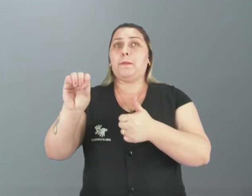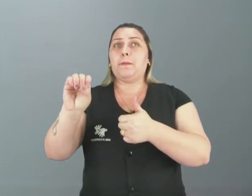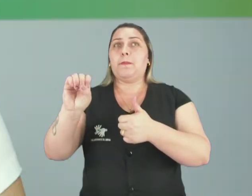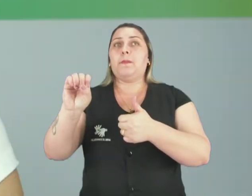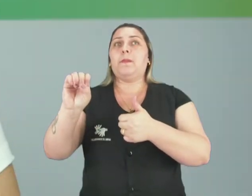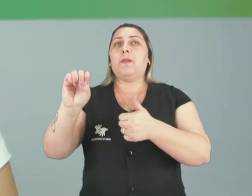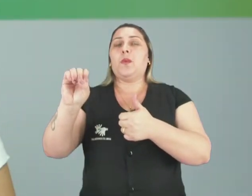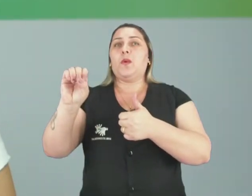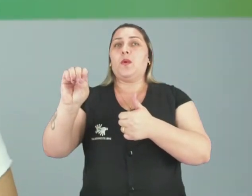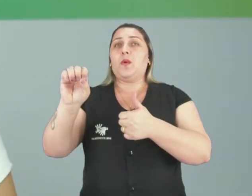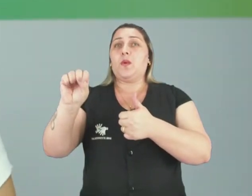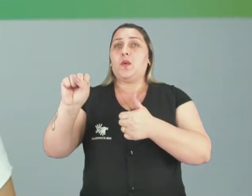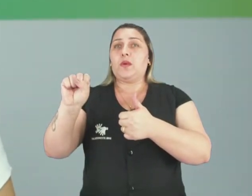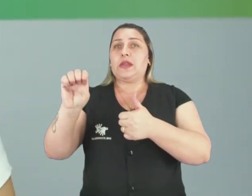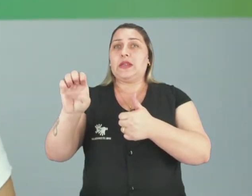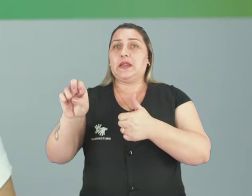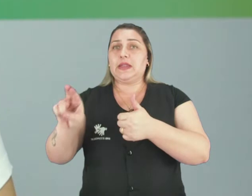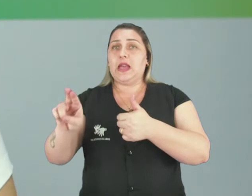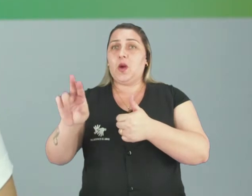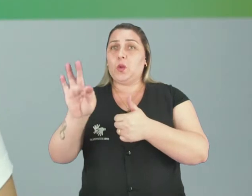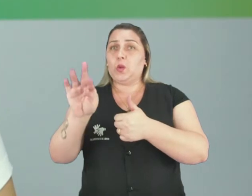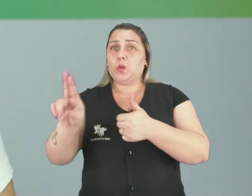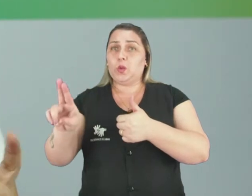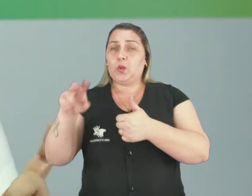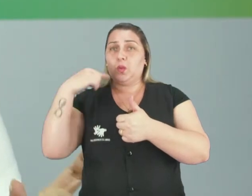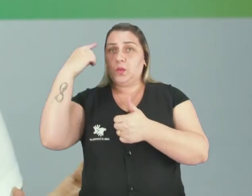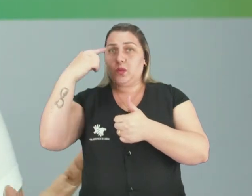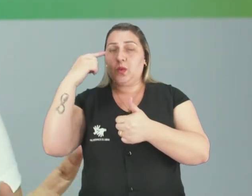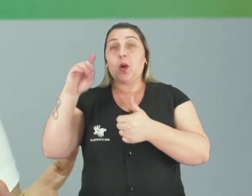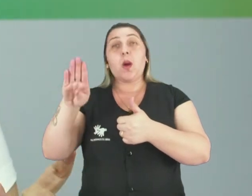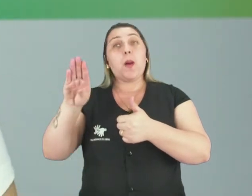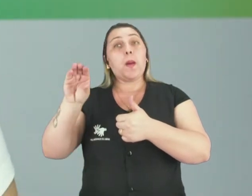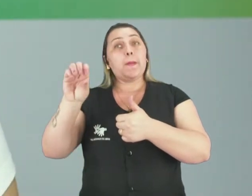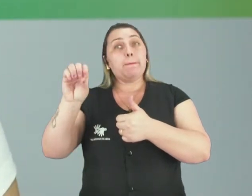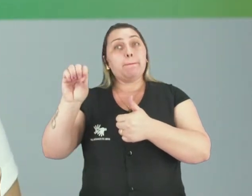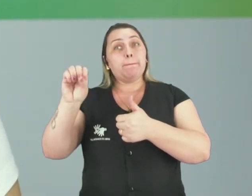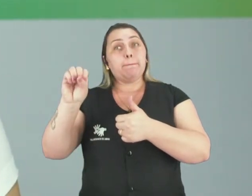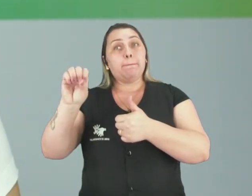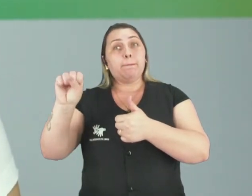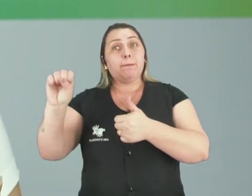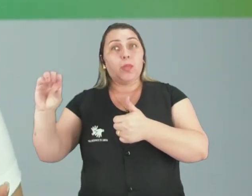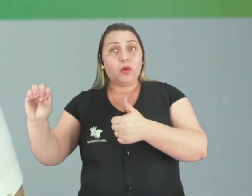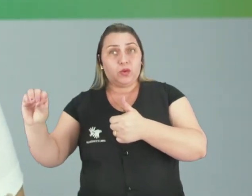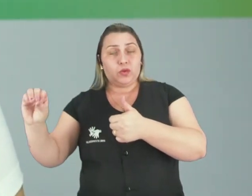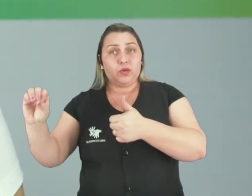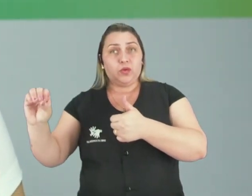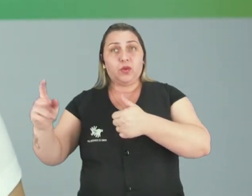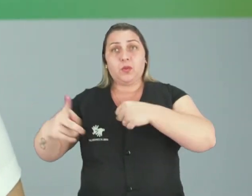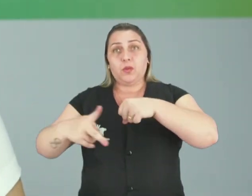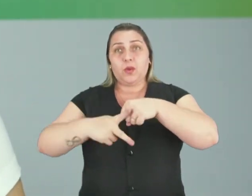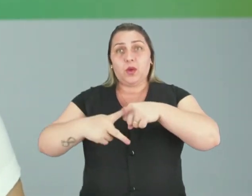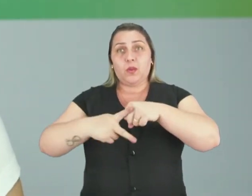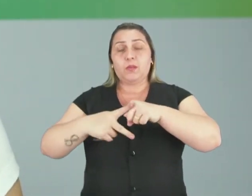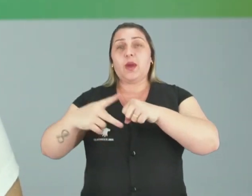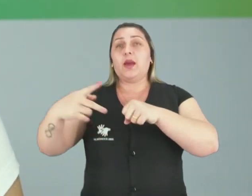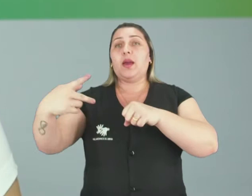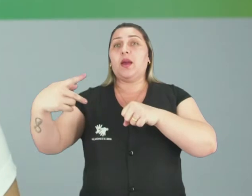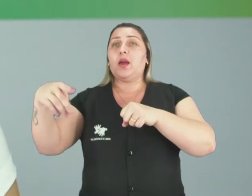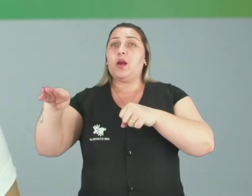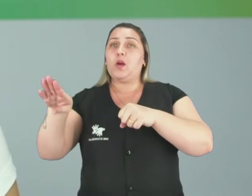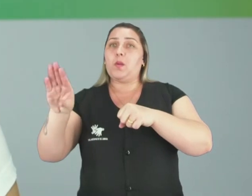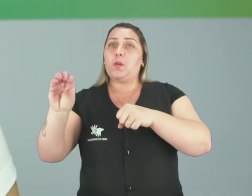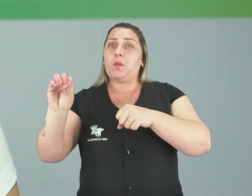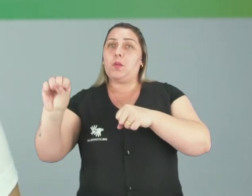vez de usar o pronome tu, como usamos na língua espanhola, ele utiliza vos, certo? E como o pronome é vos, vamos ter aí uma forma